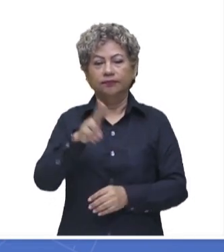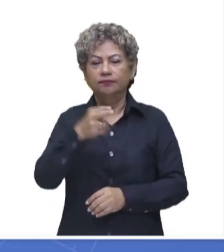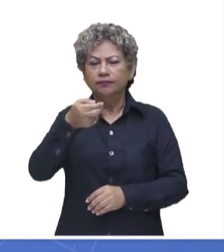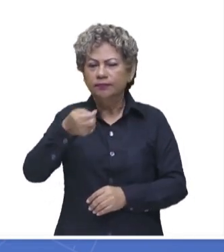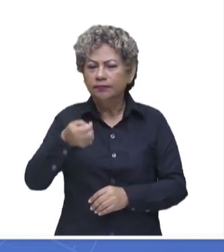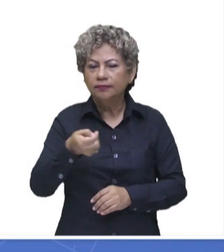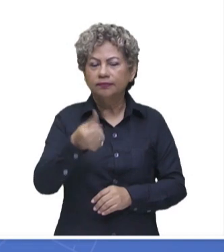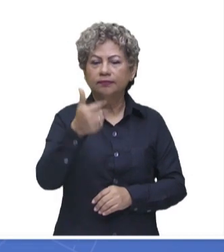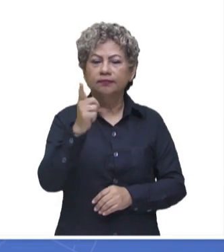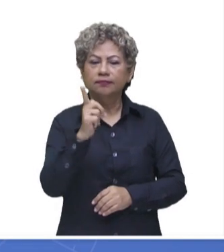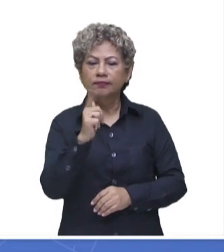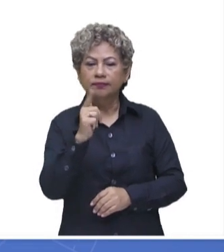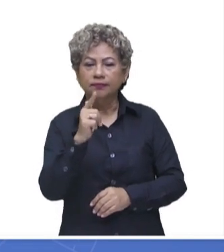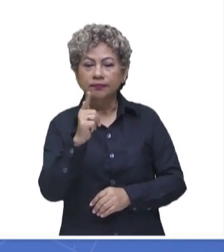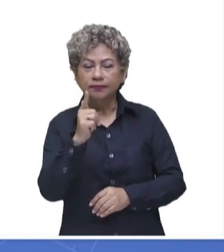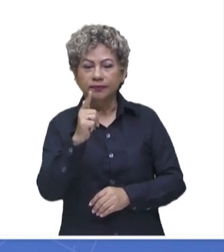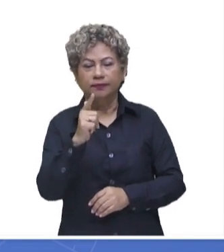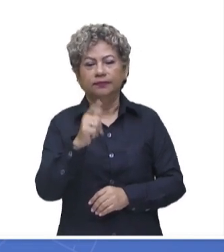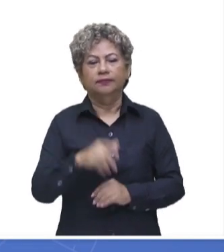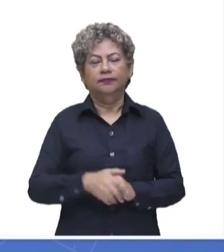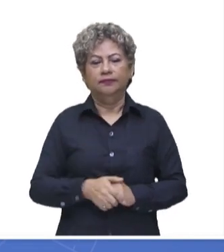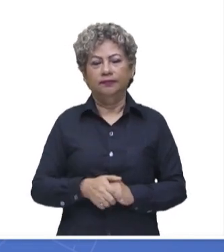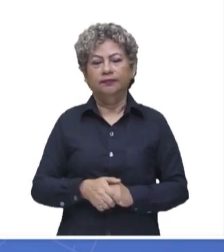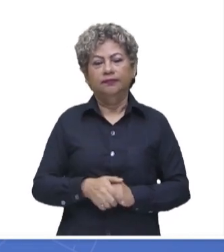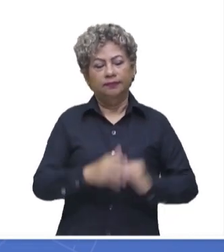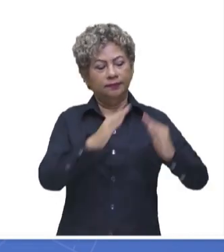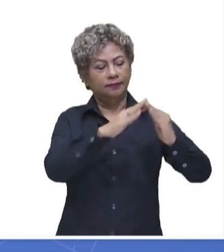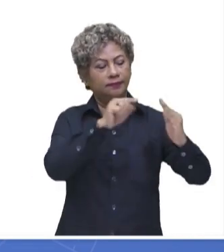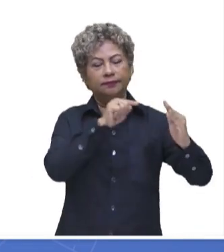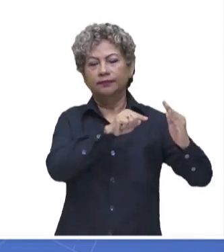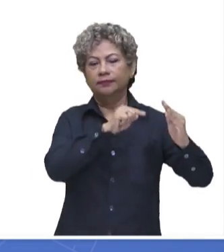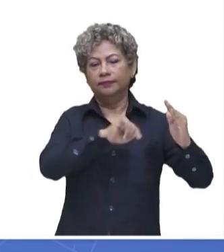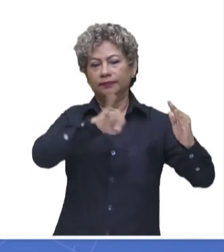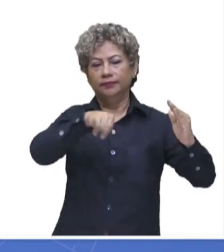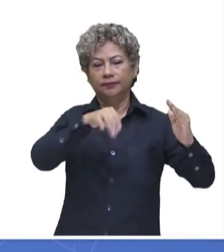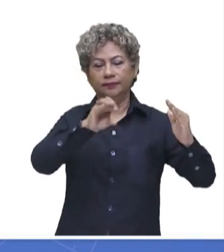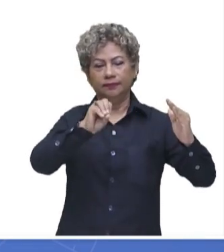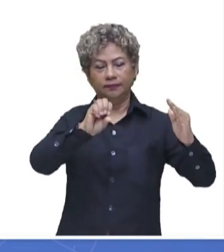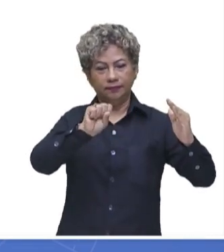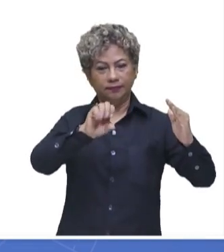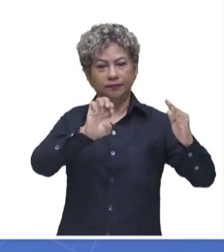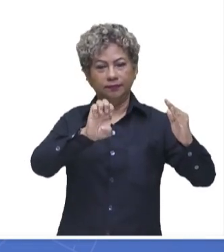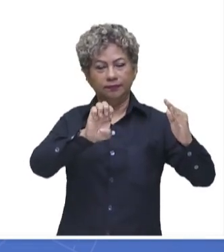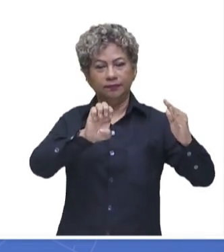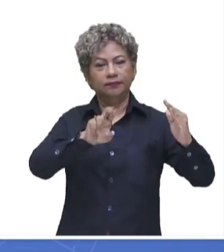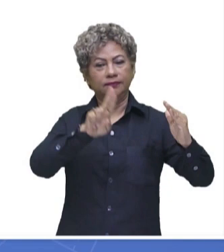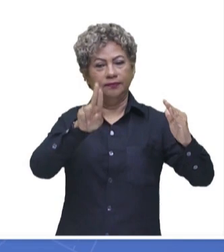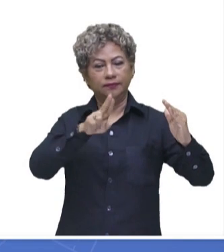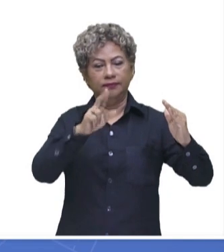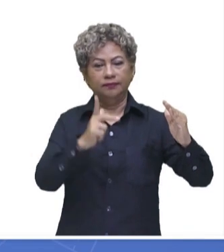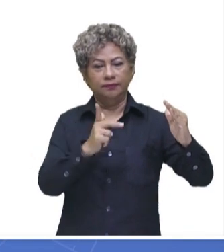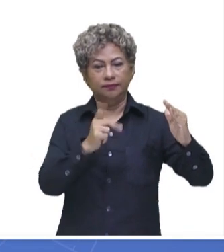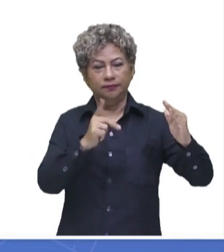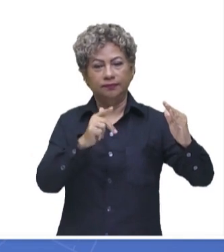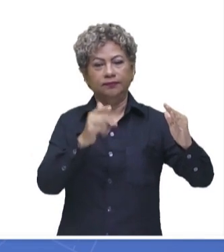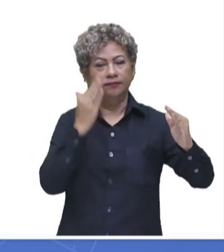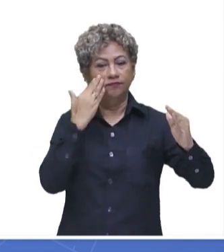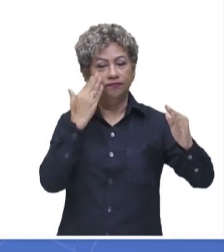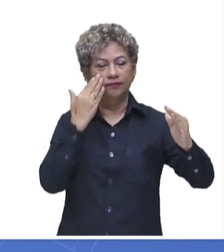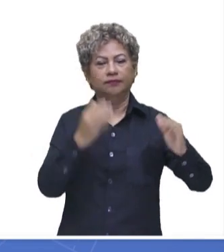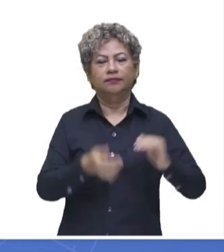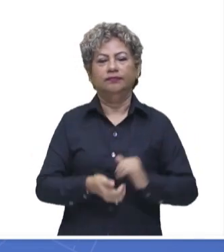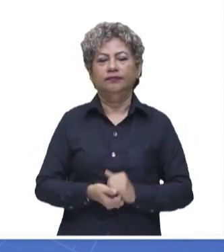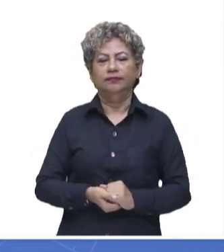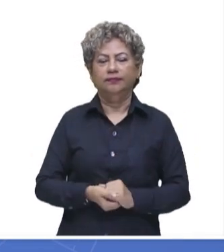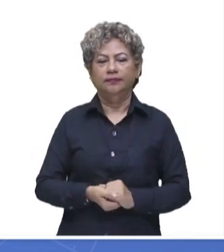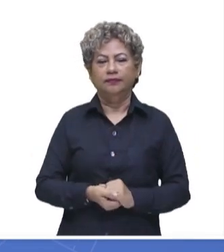o pico mais embaixo, né? Aquele menor dos picos, né? No caso aí, não tem nenhum